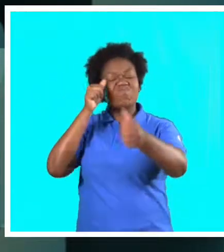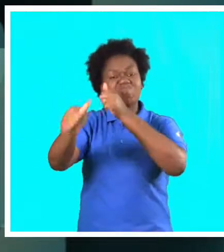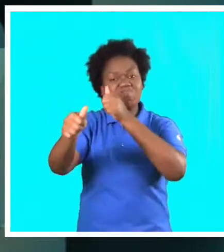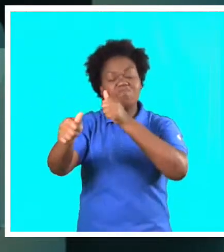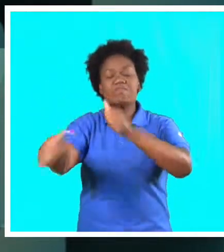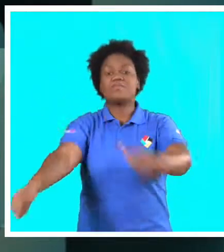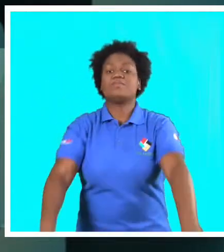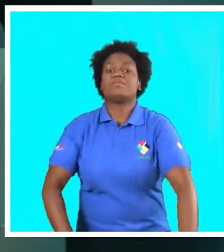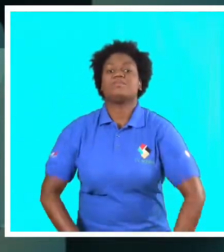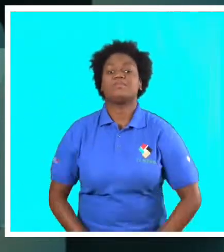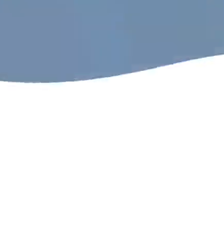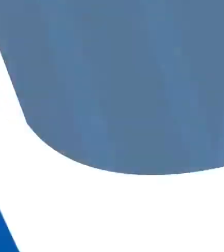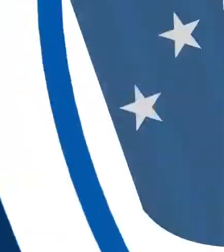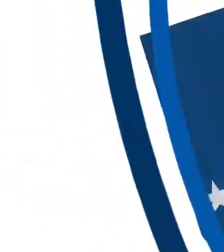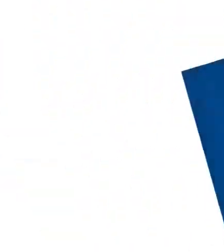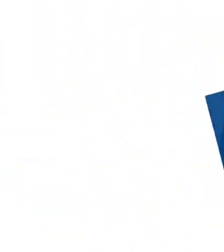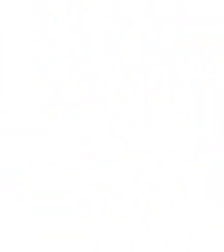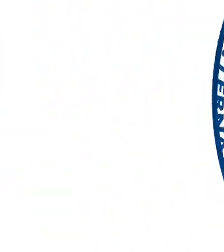mentais.